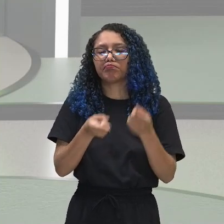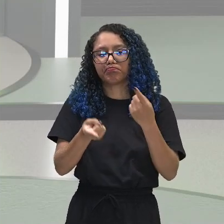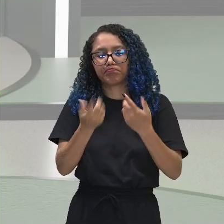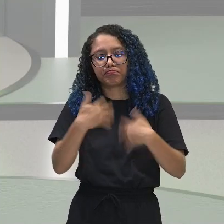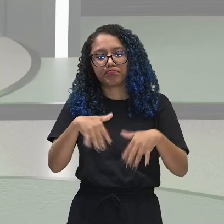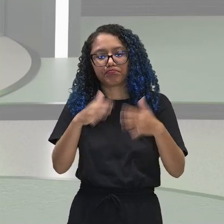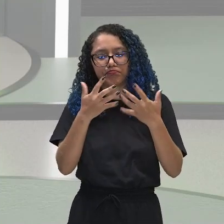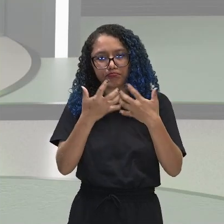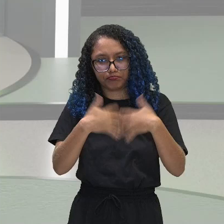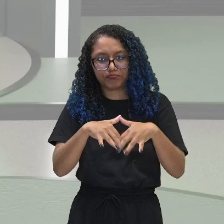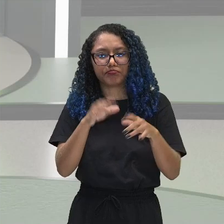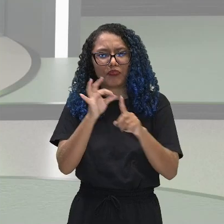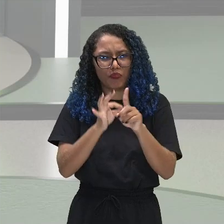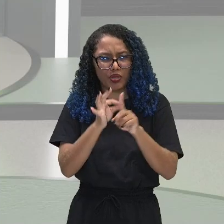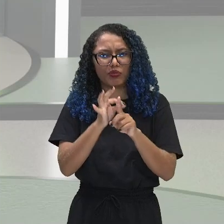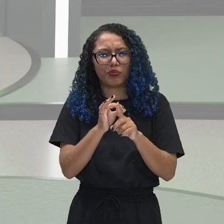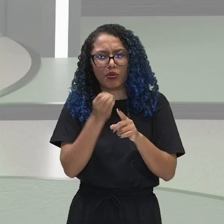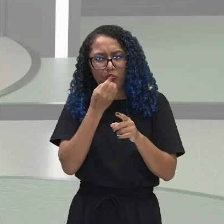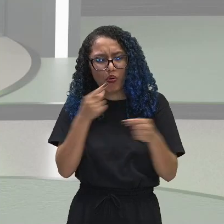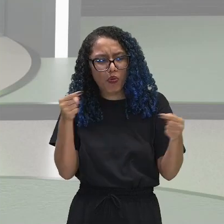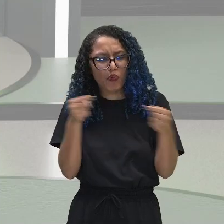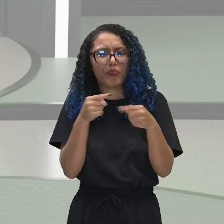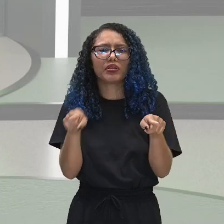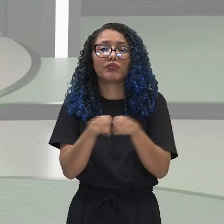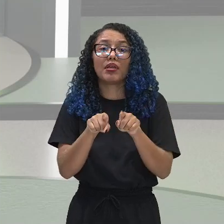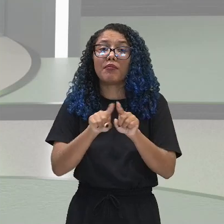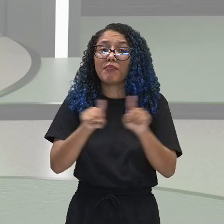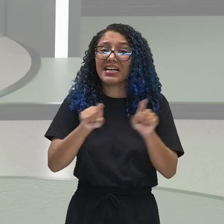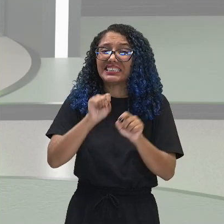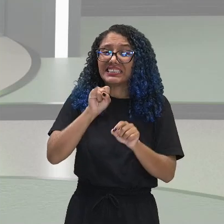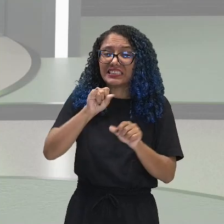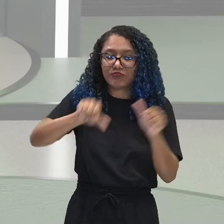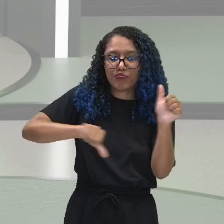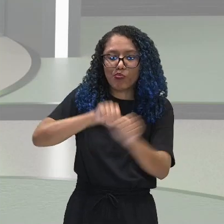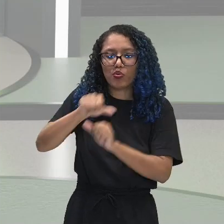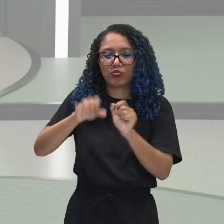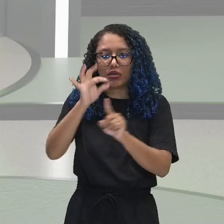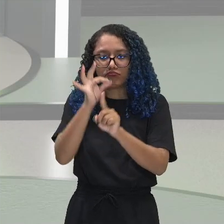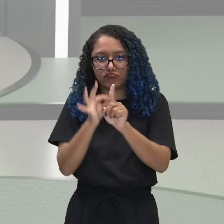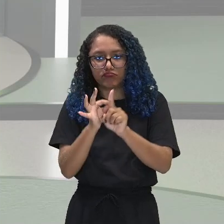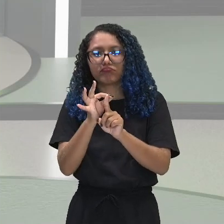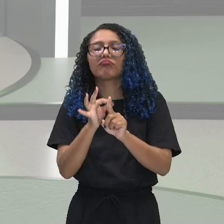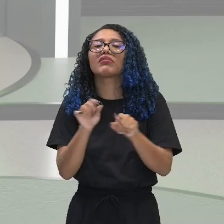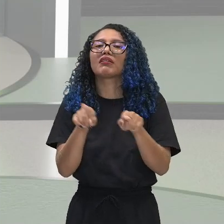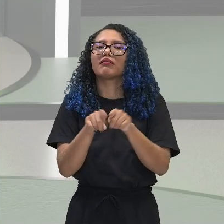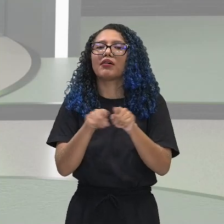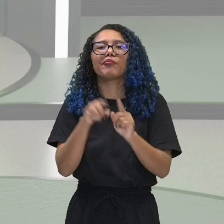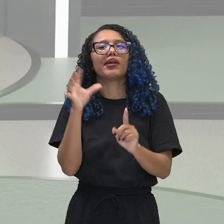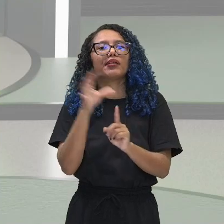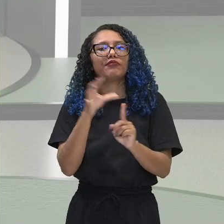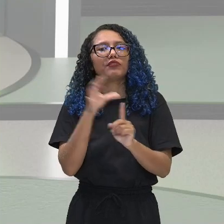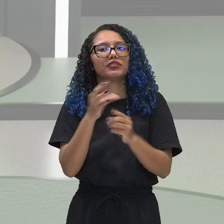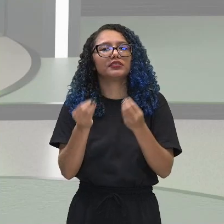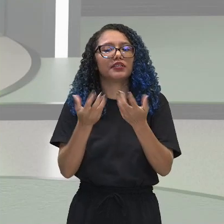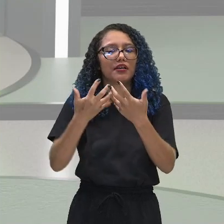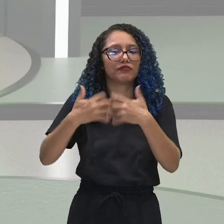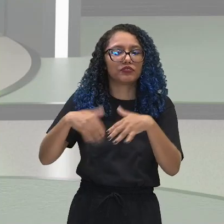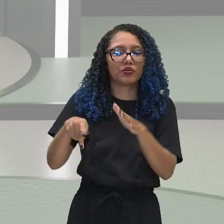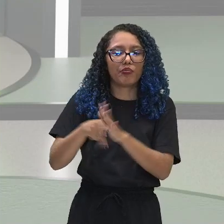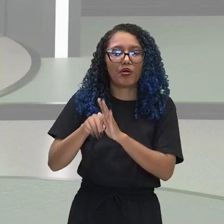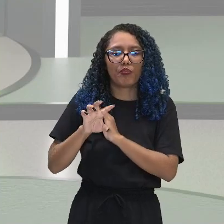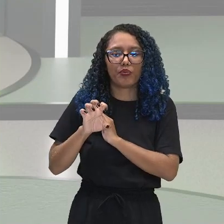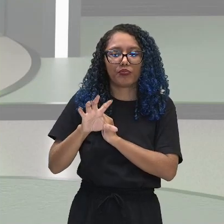ou não. Se houver mudança de temperatura, isso já vai influenciar no funcionamento dessa enzima, então a